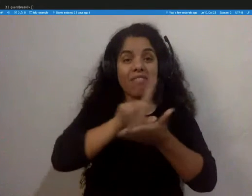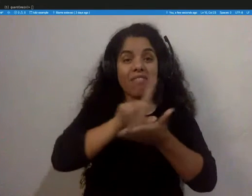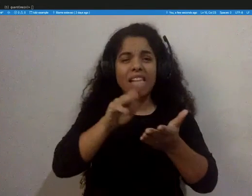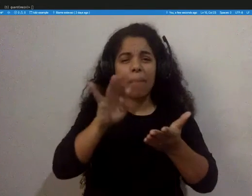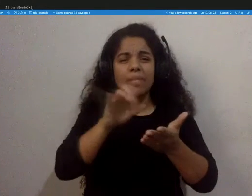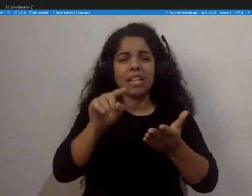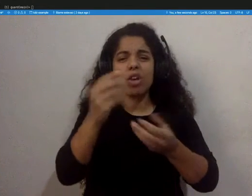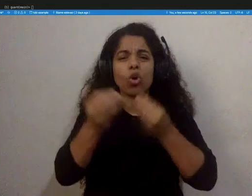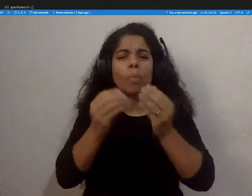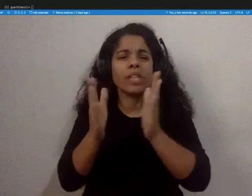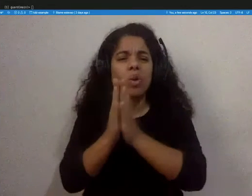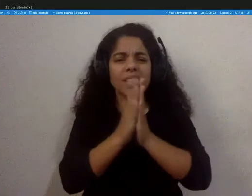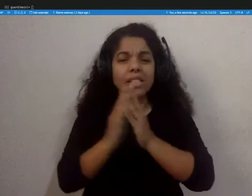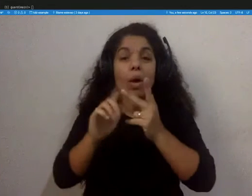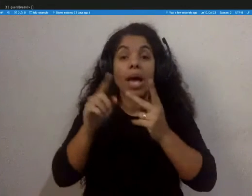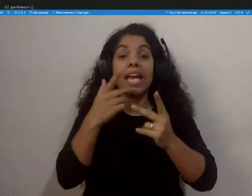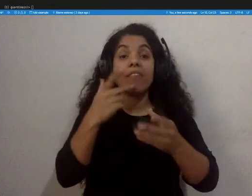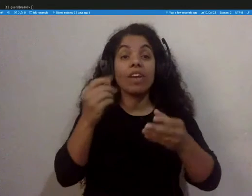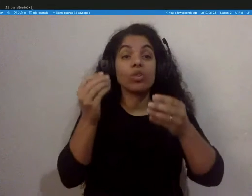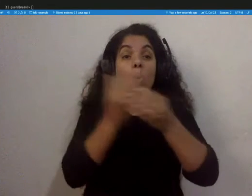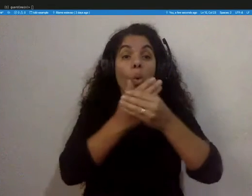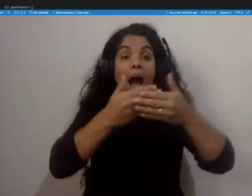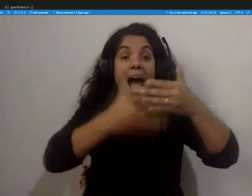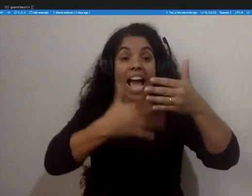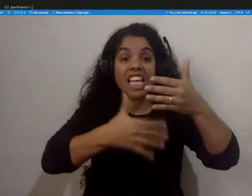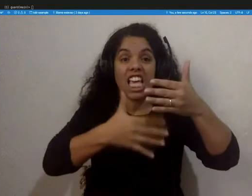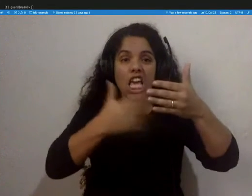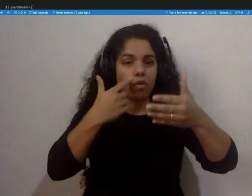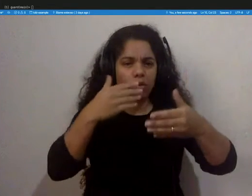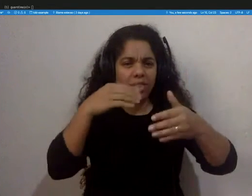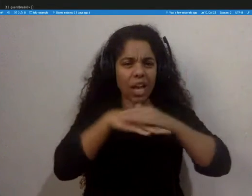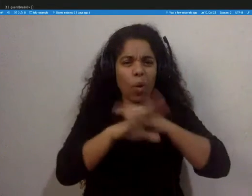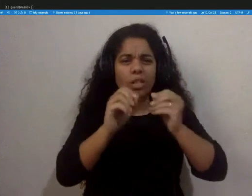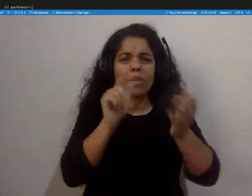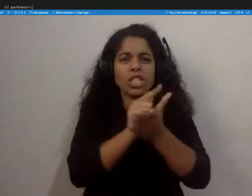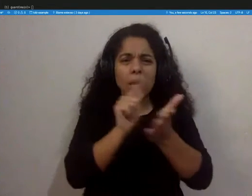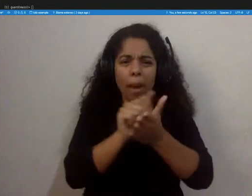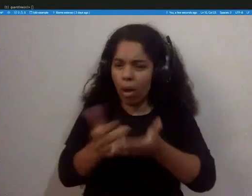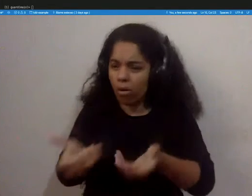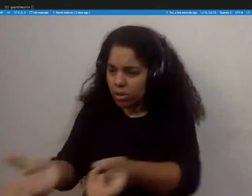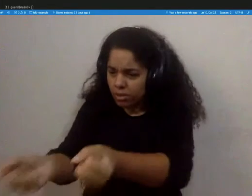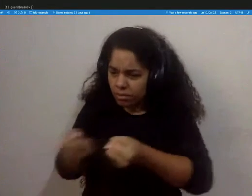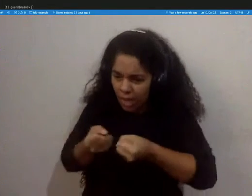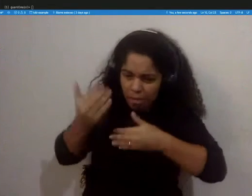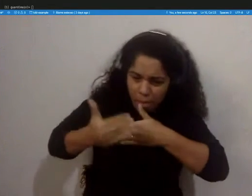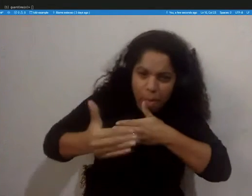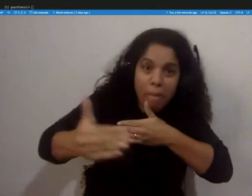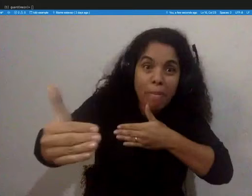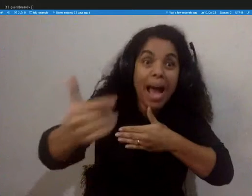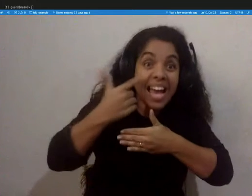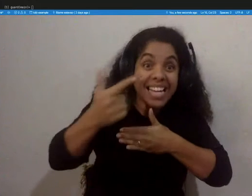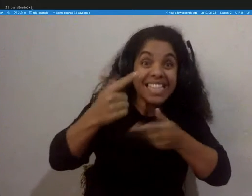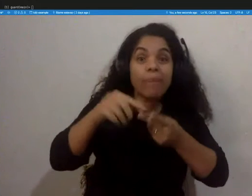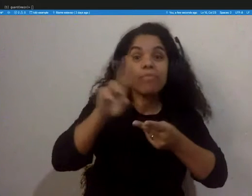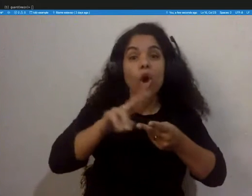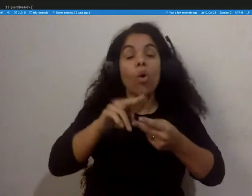como seriam essas orações, uma delas é um arquivo físico mesmo, aquele que você guarda um monte de papel. Então eu gosto muito de usar essa metáfora